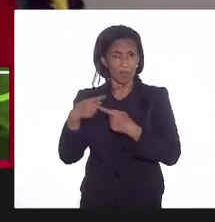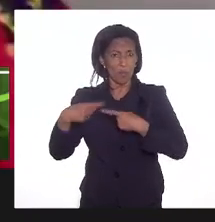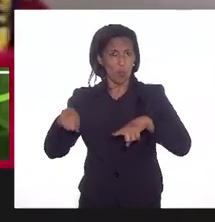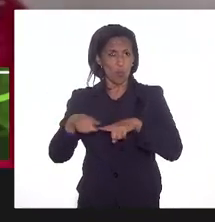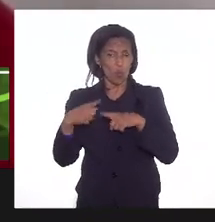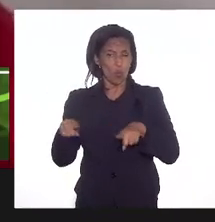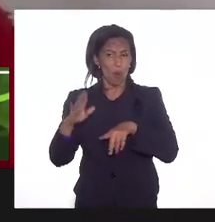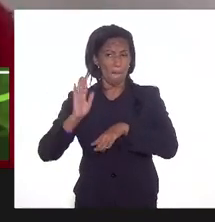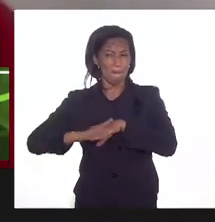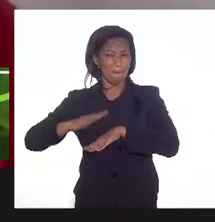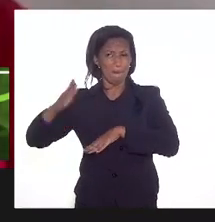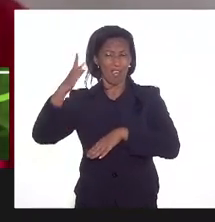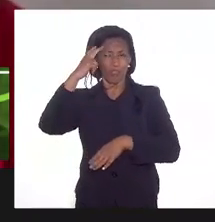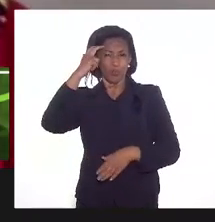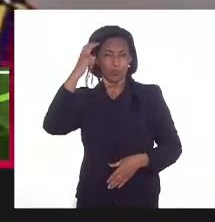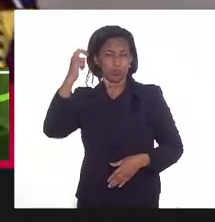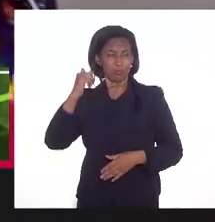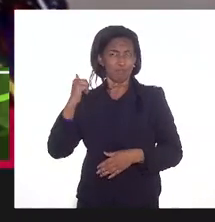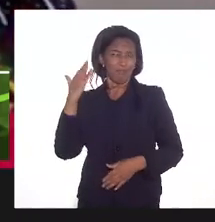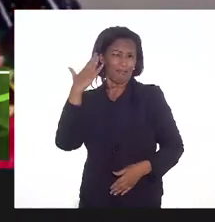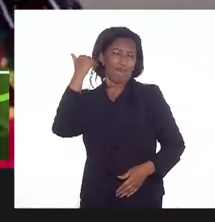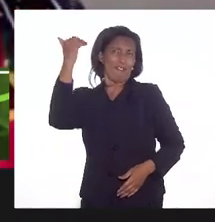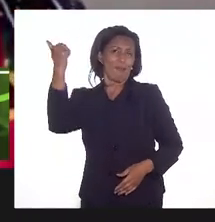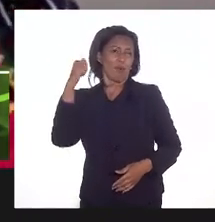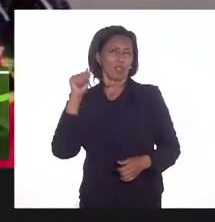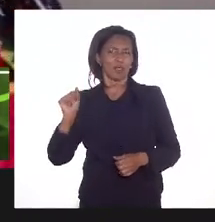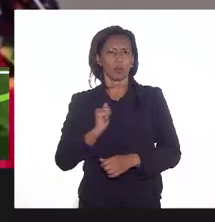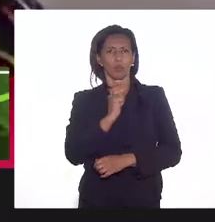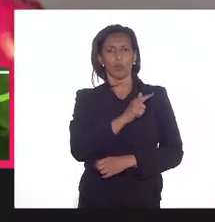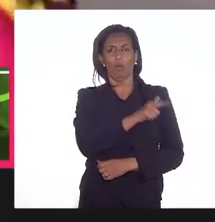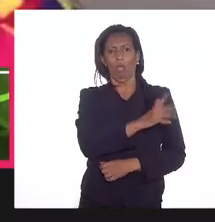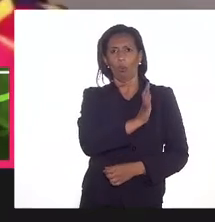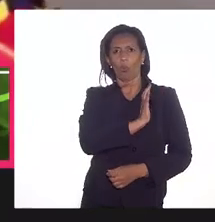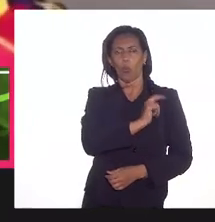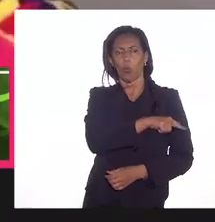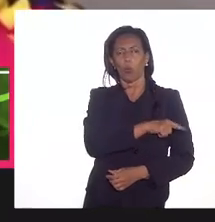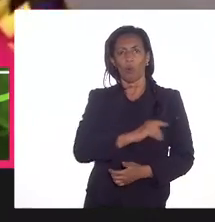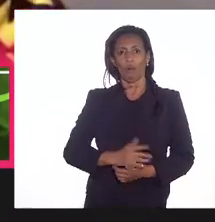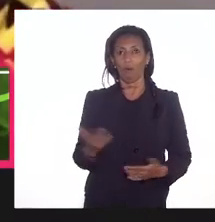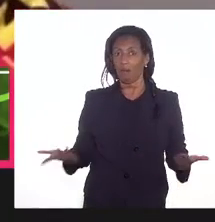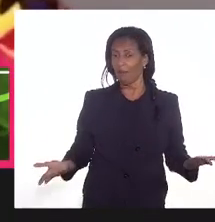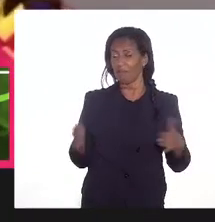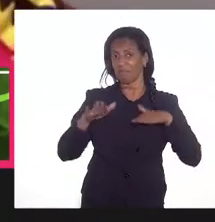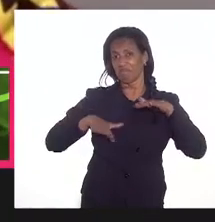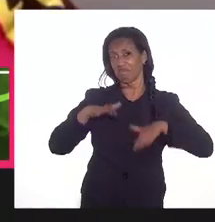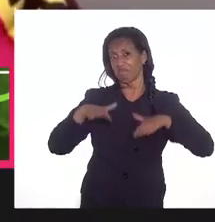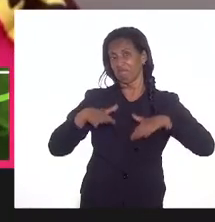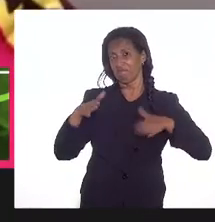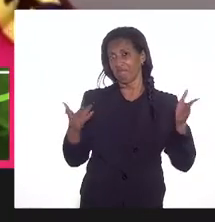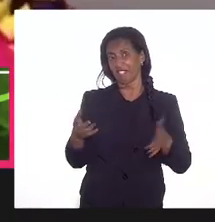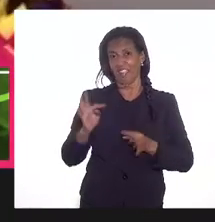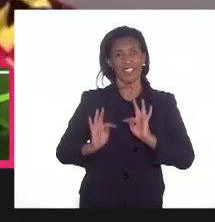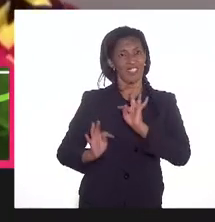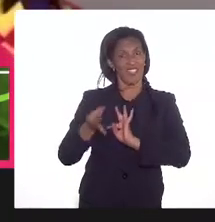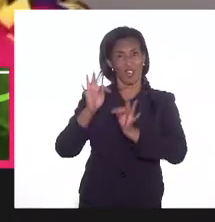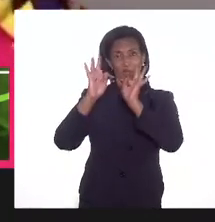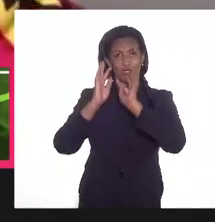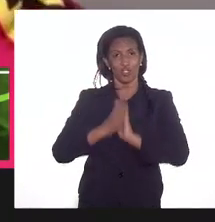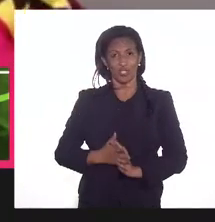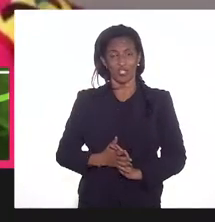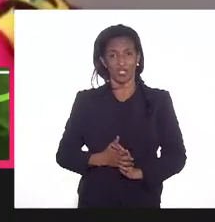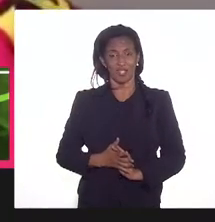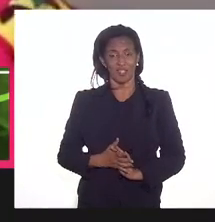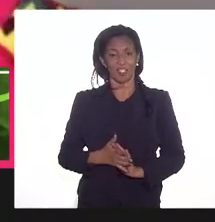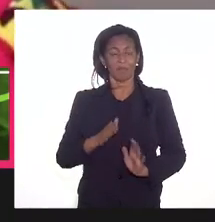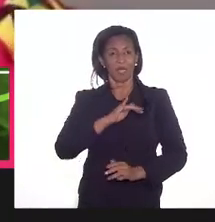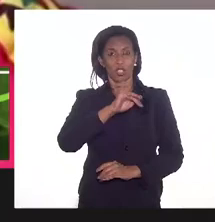que seja mais sucesso do que essa dentro do estúdio então de fato isso vem desse arcabouço da tecnologia mas